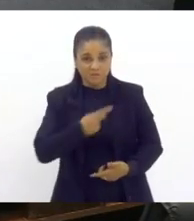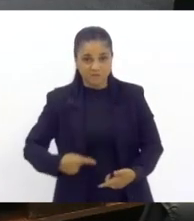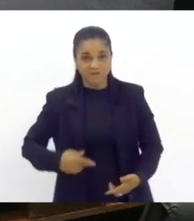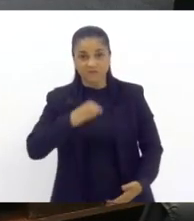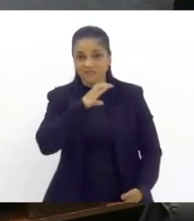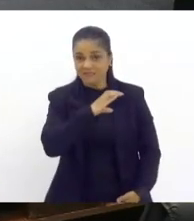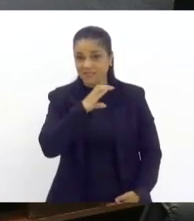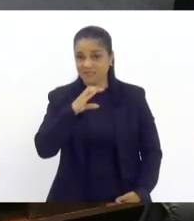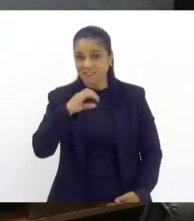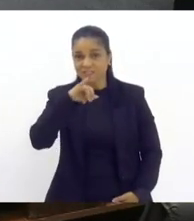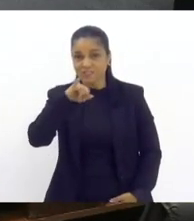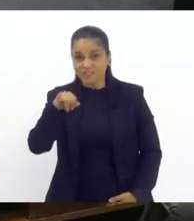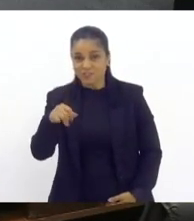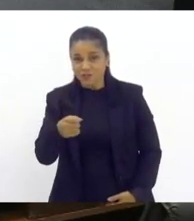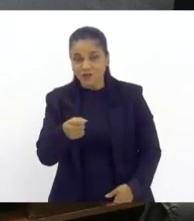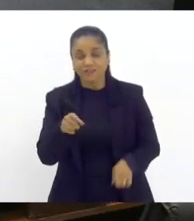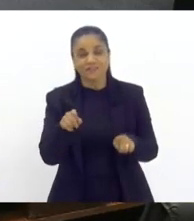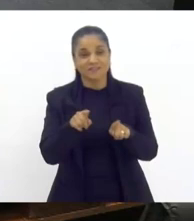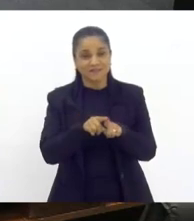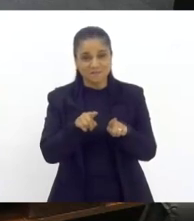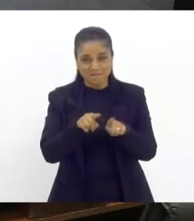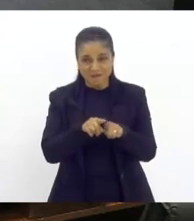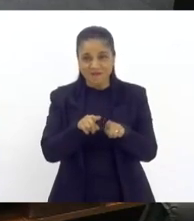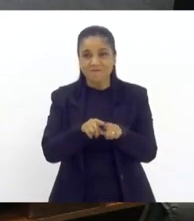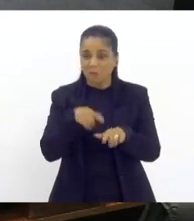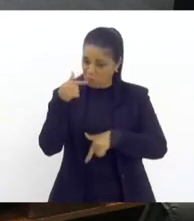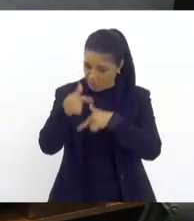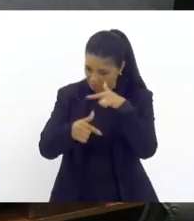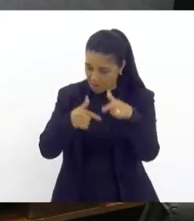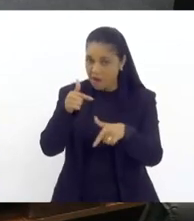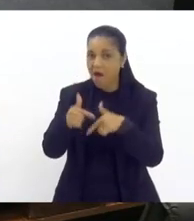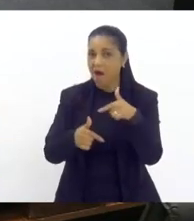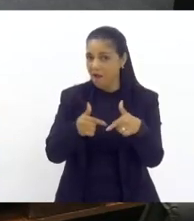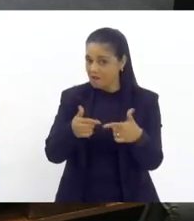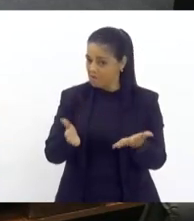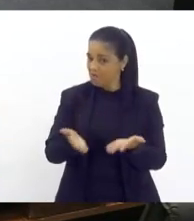aí. Tem que trabalhar aí, presidente, vamos trabalhar aí.